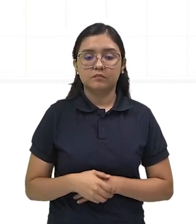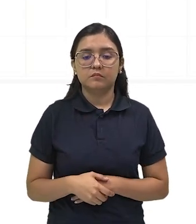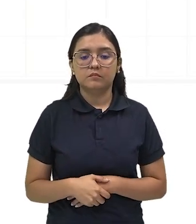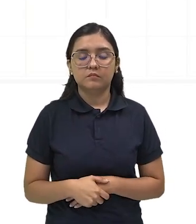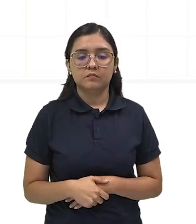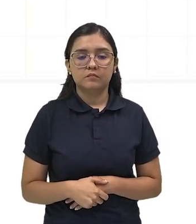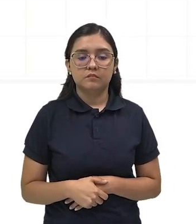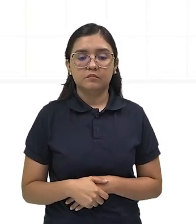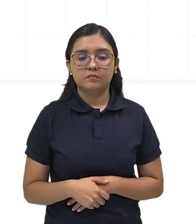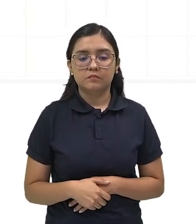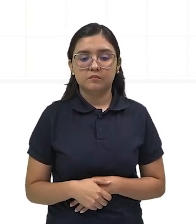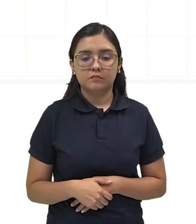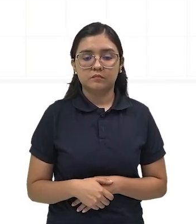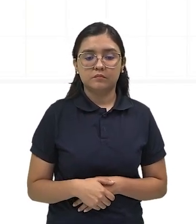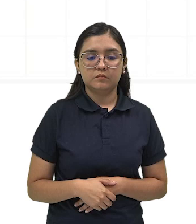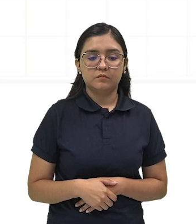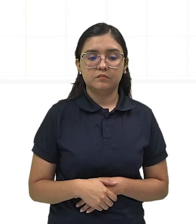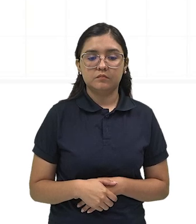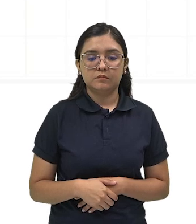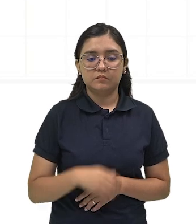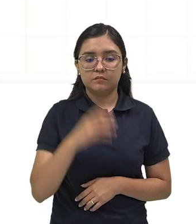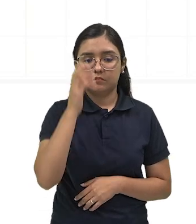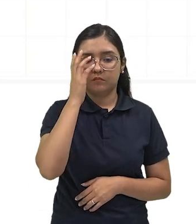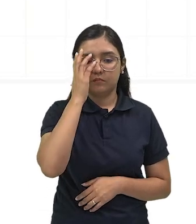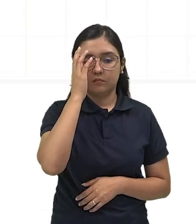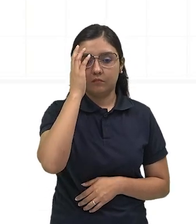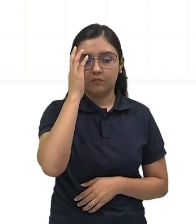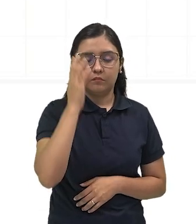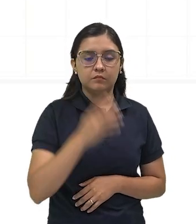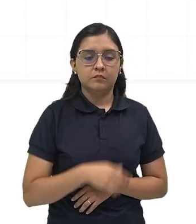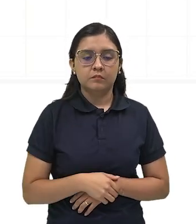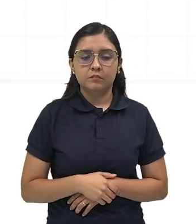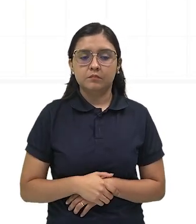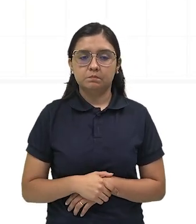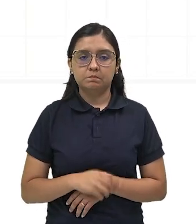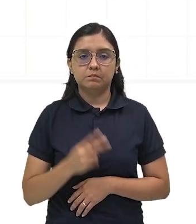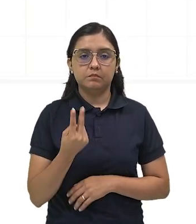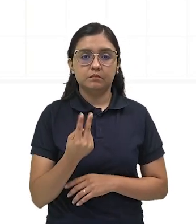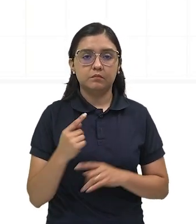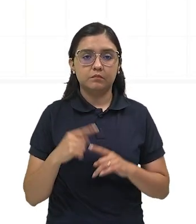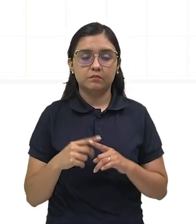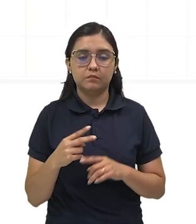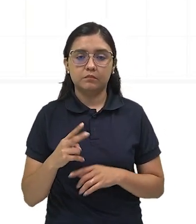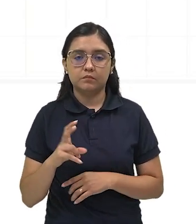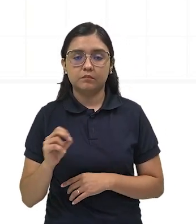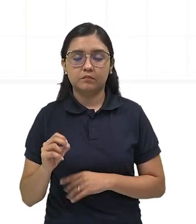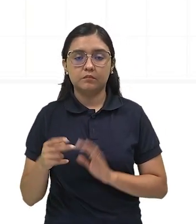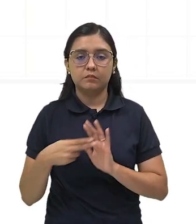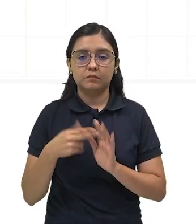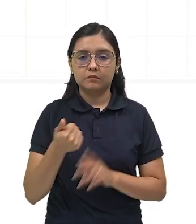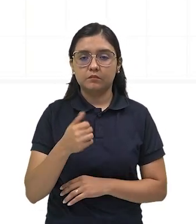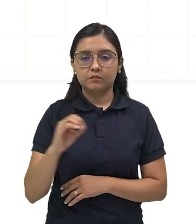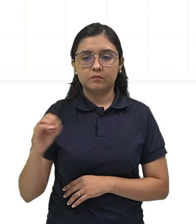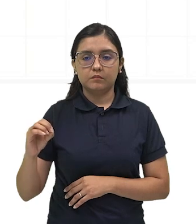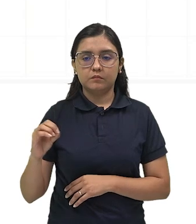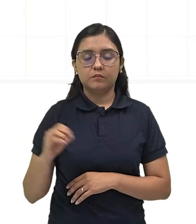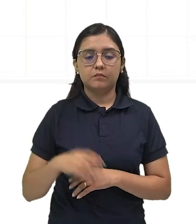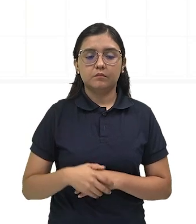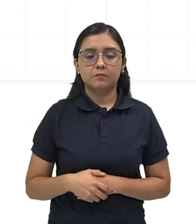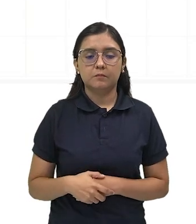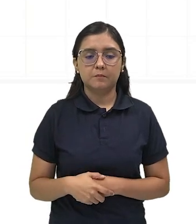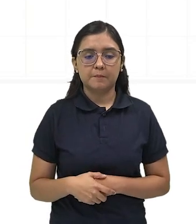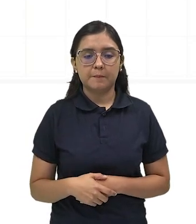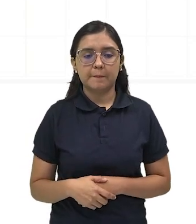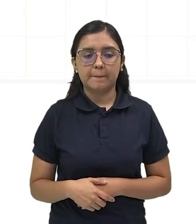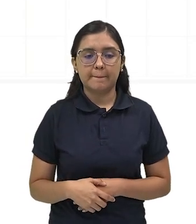será de 100. Ó, 2 vezes 50 é igual a 100. E já no